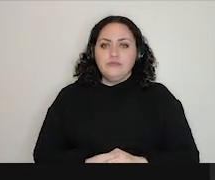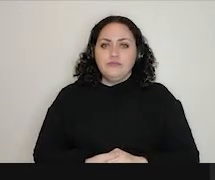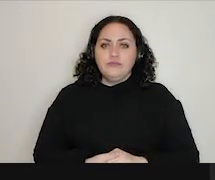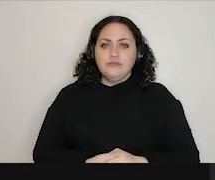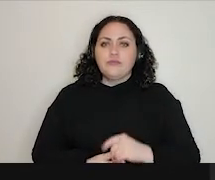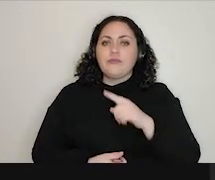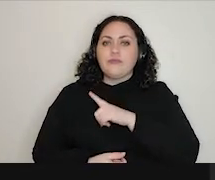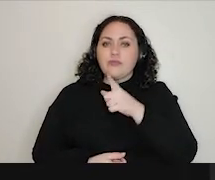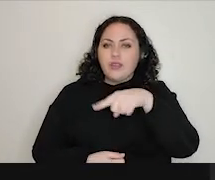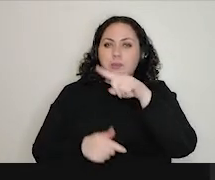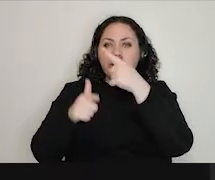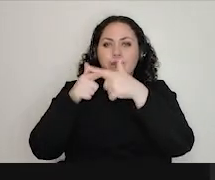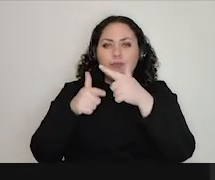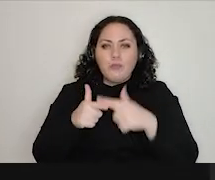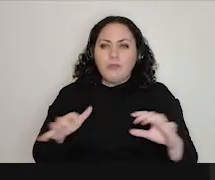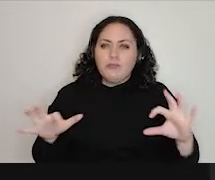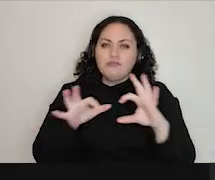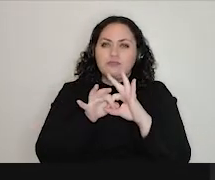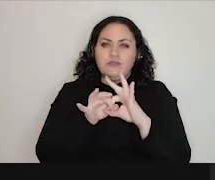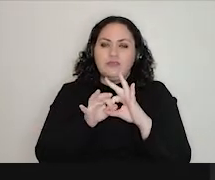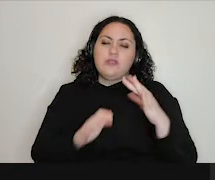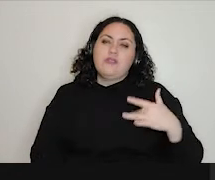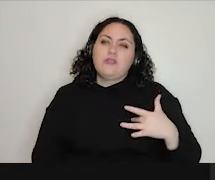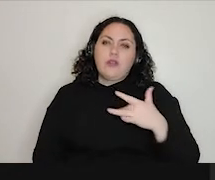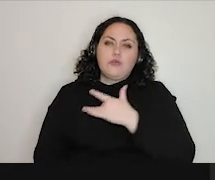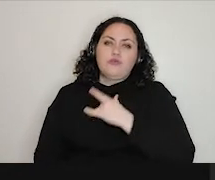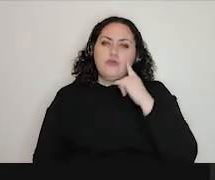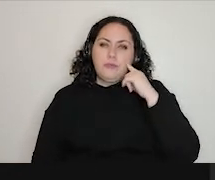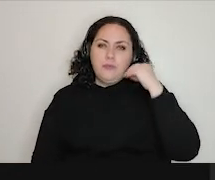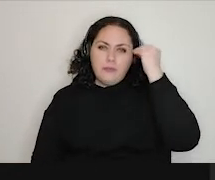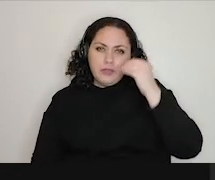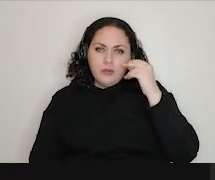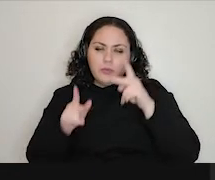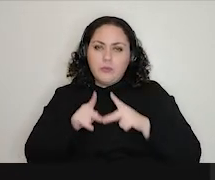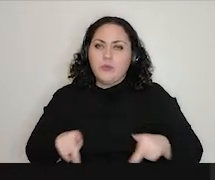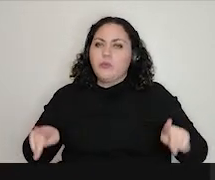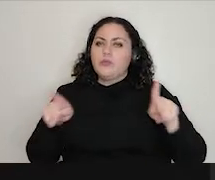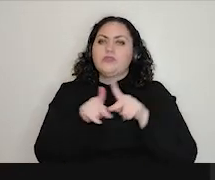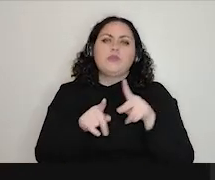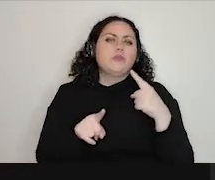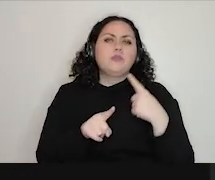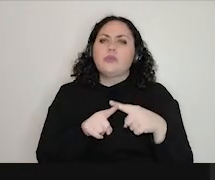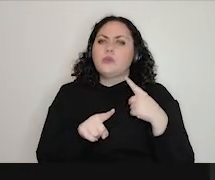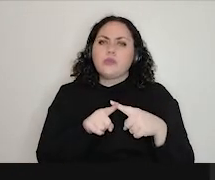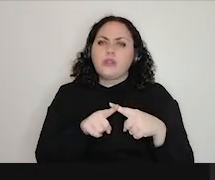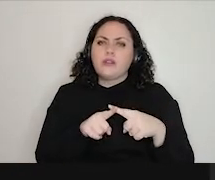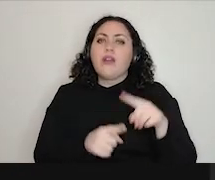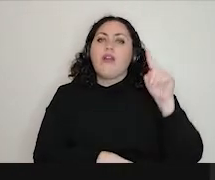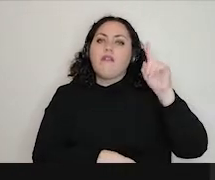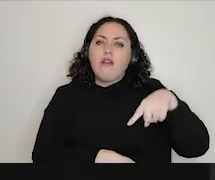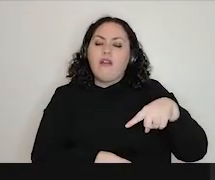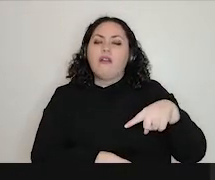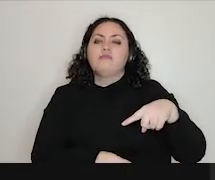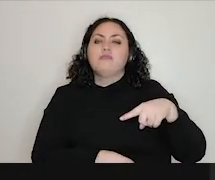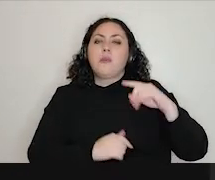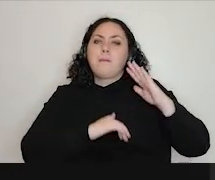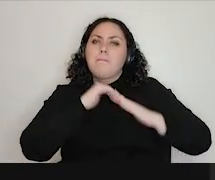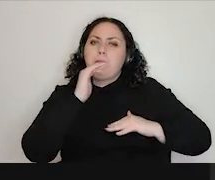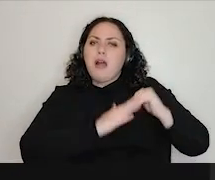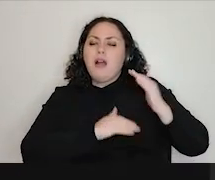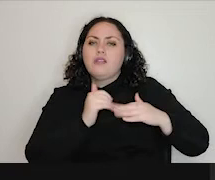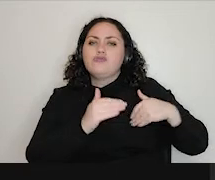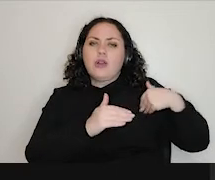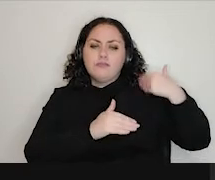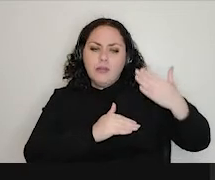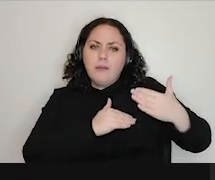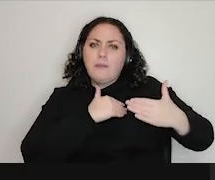esses percalços, né, essas problemáticas que acometem a saúde mental da população, elas são